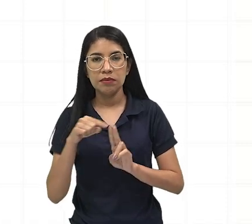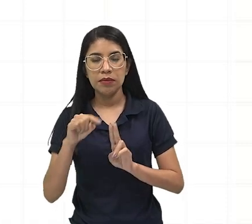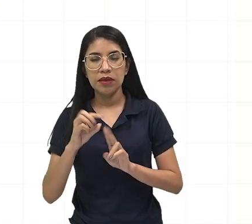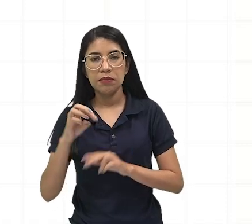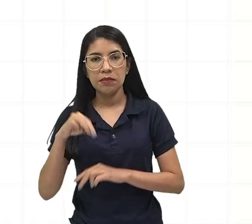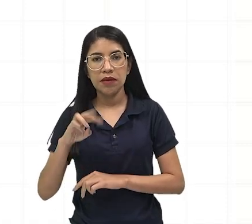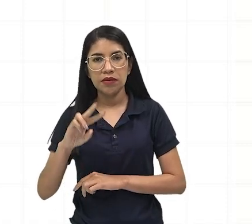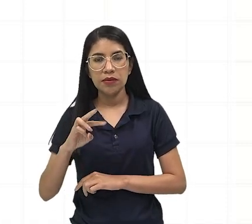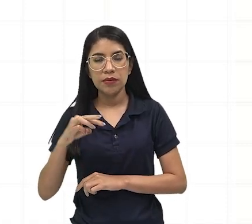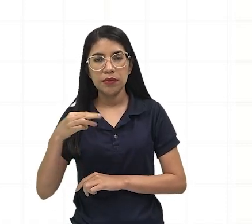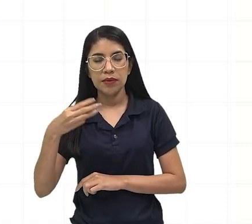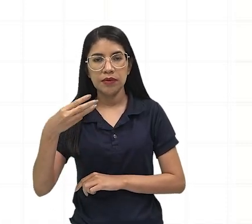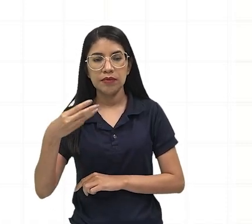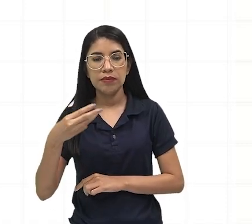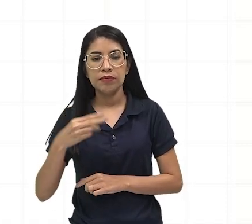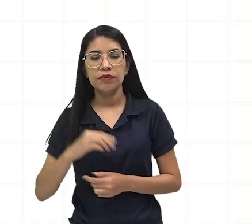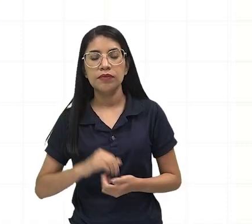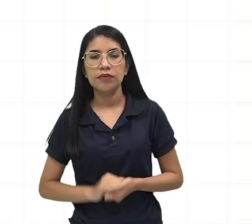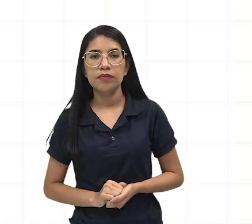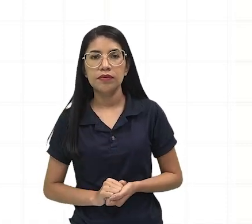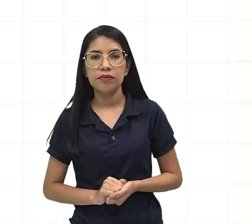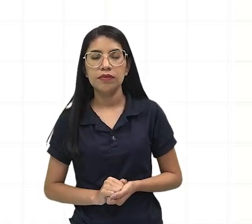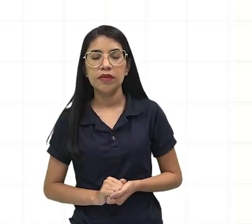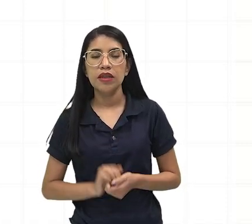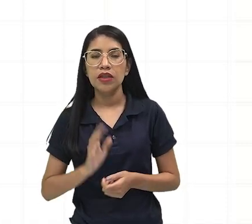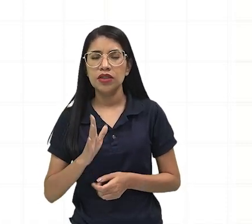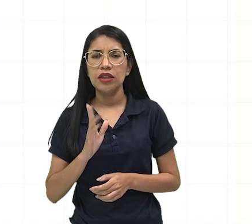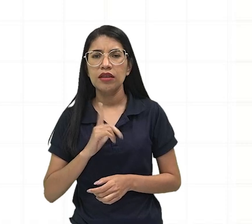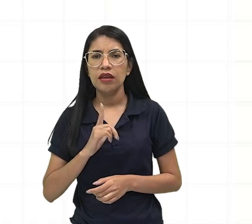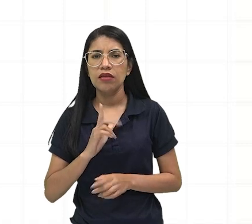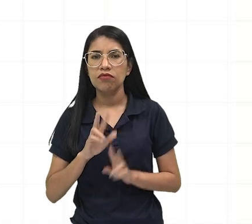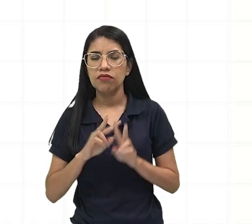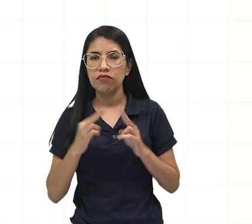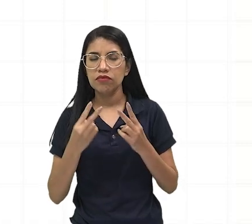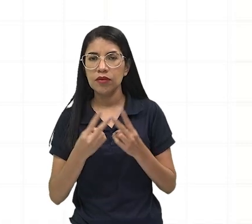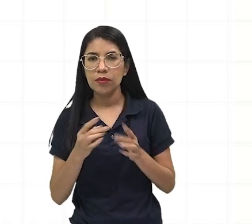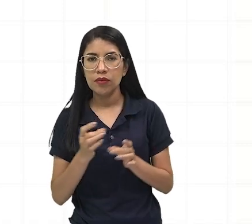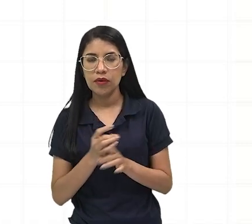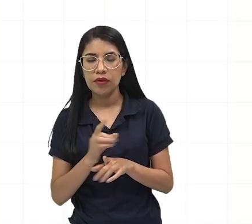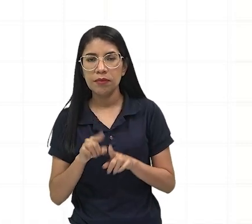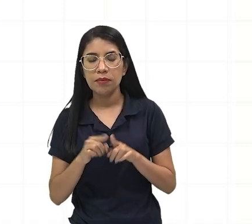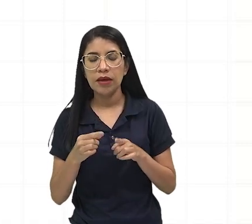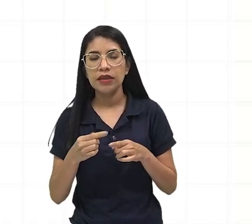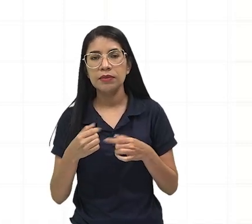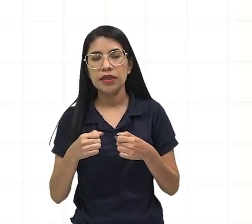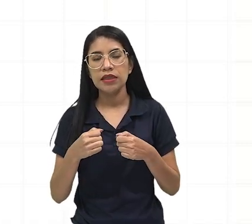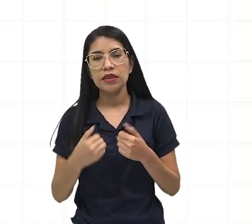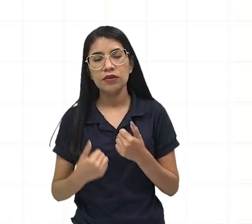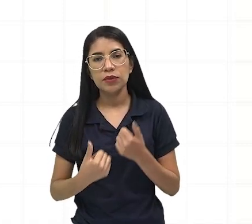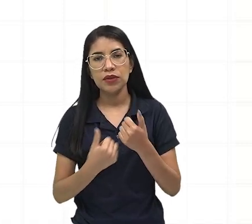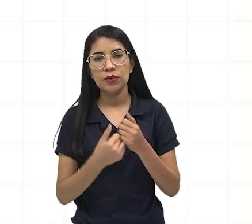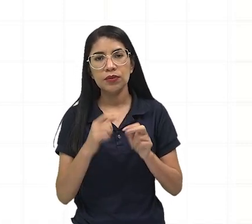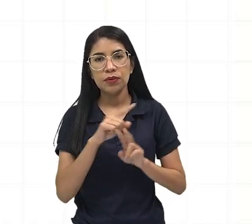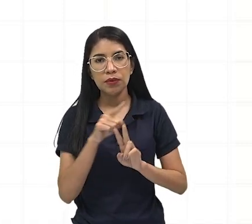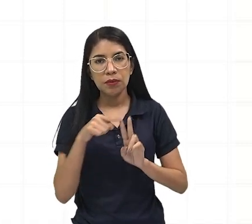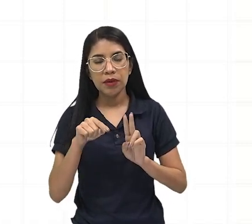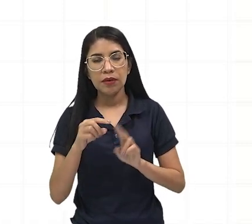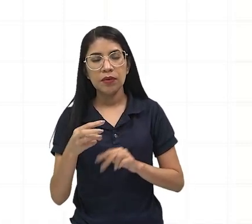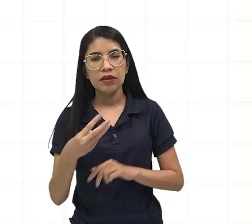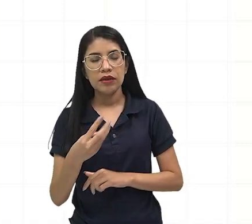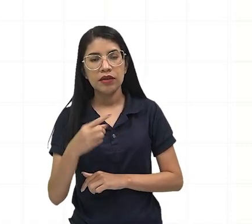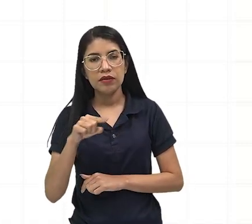Já temos um cálculo do volume, mas lá pedia para usar 3,14 no lugar do π. Então, vamos multiplicar esse valor